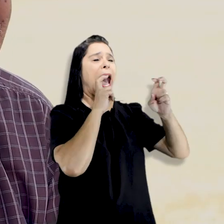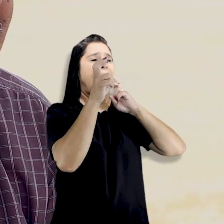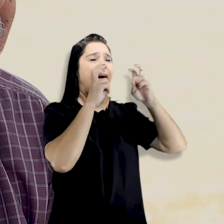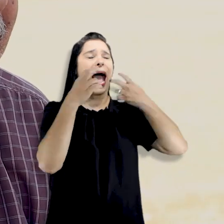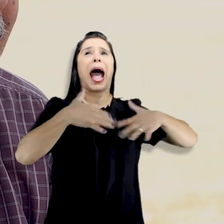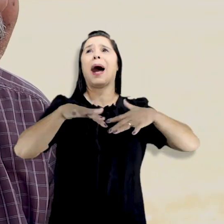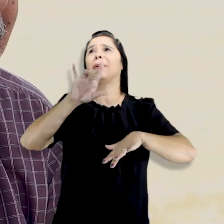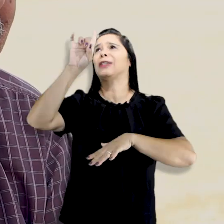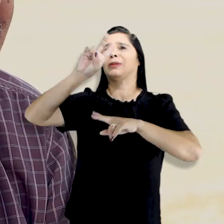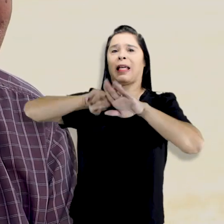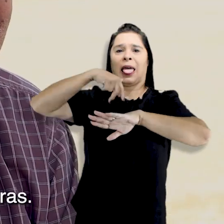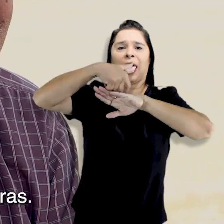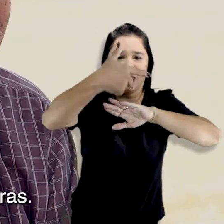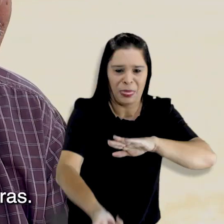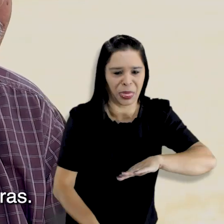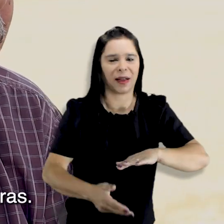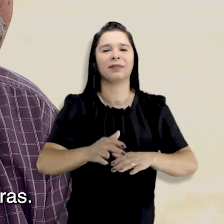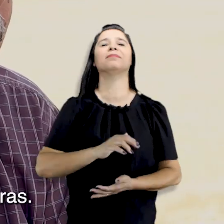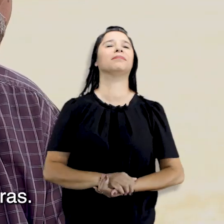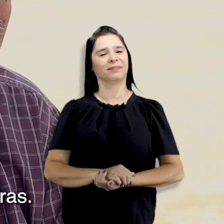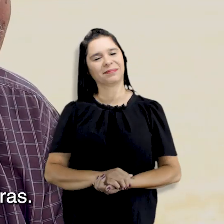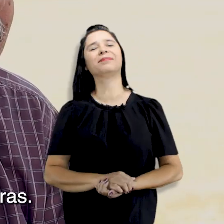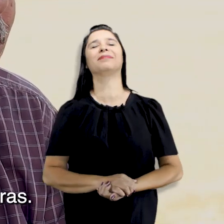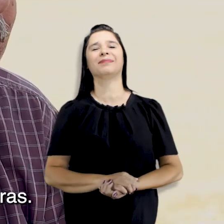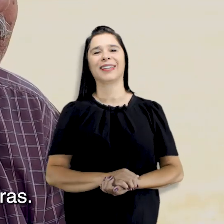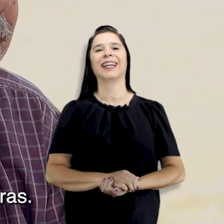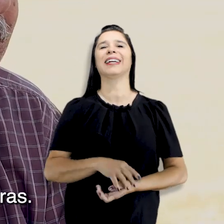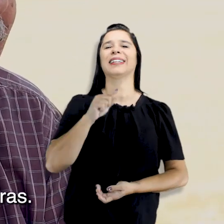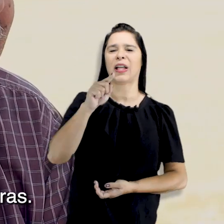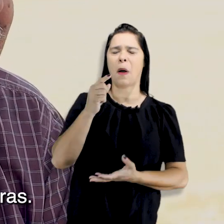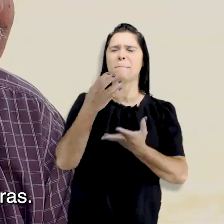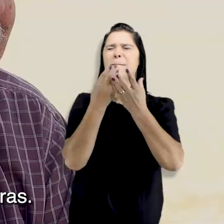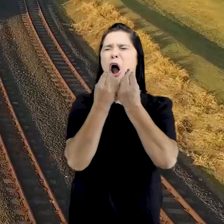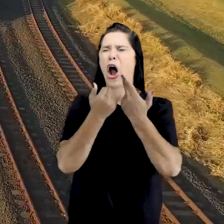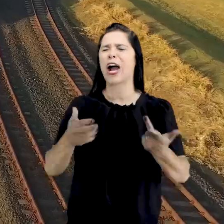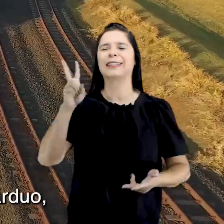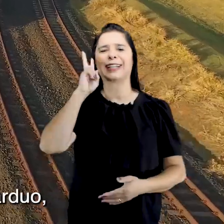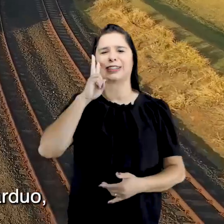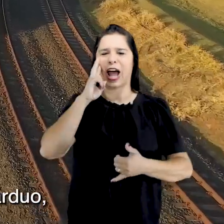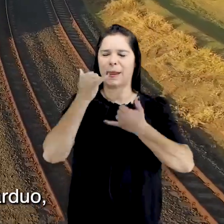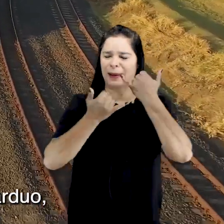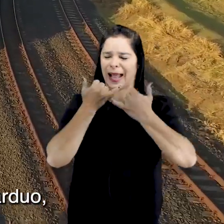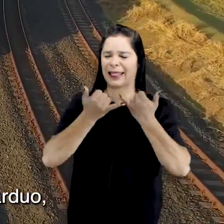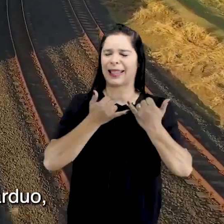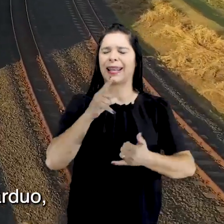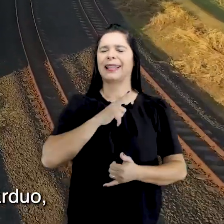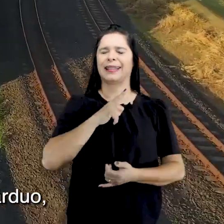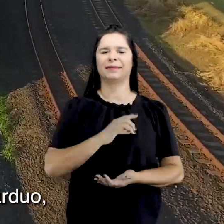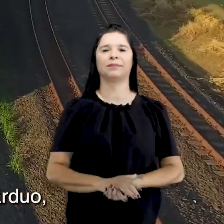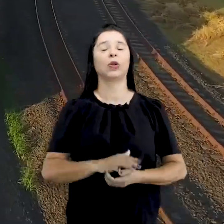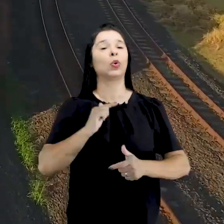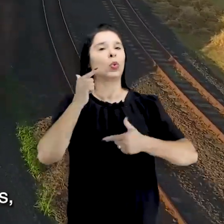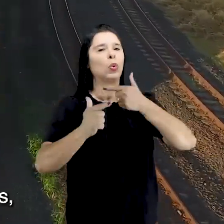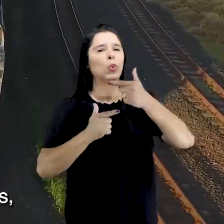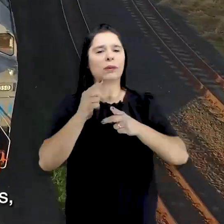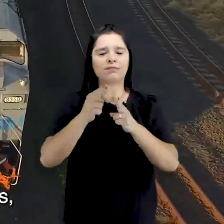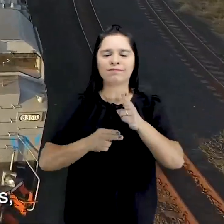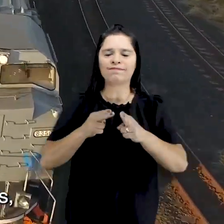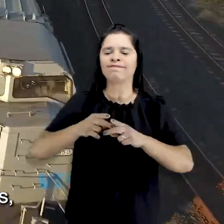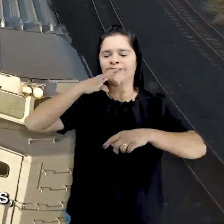tropeçando e caindo. Então foram muitas e muitas brincadeiras. O trabalho na ferrovia era árduo.